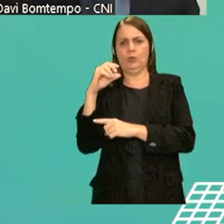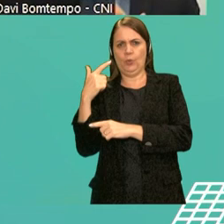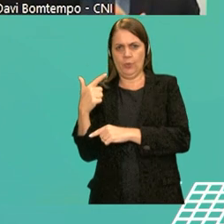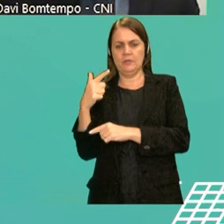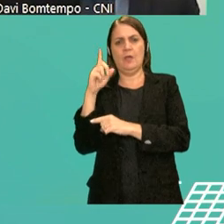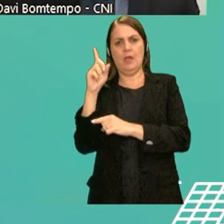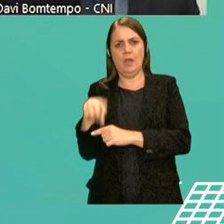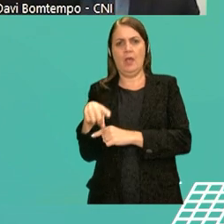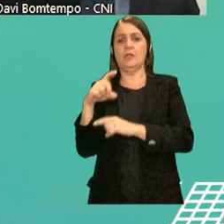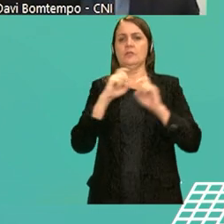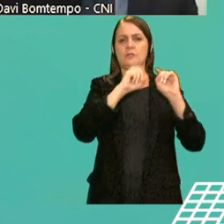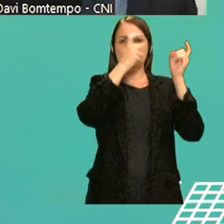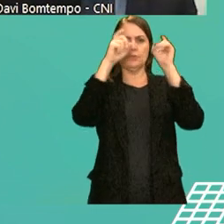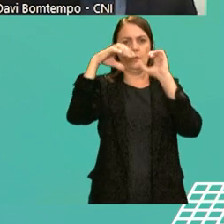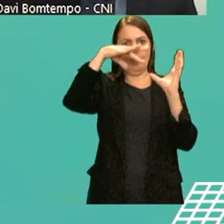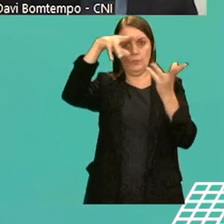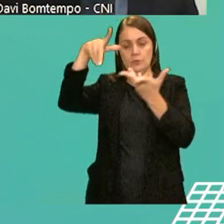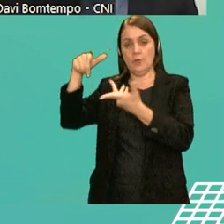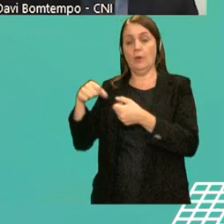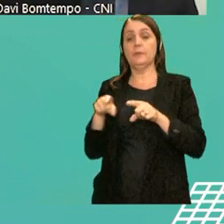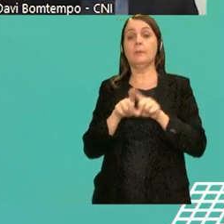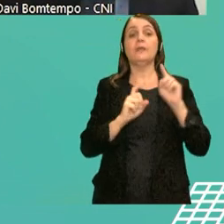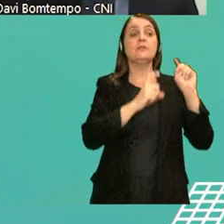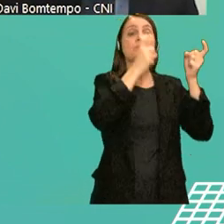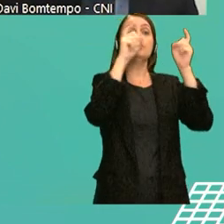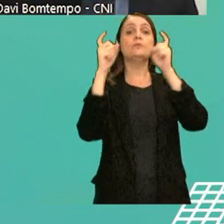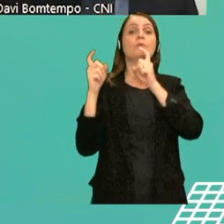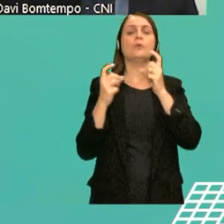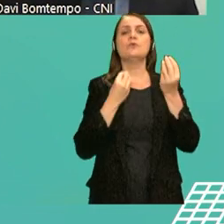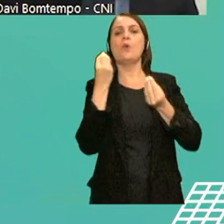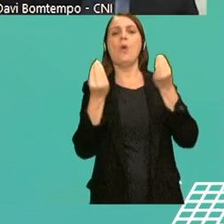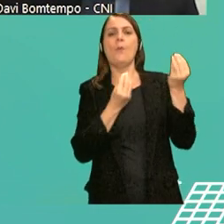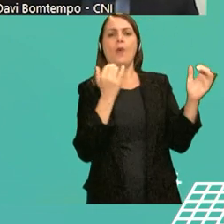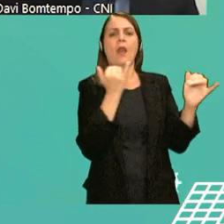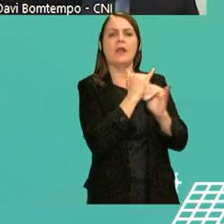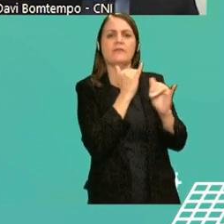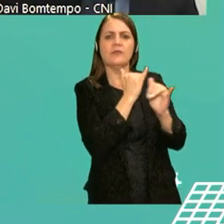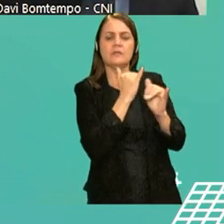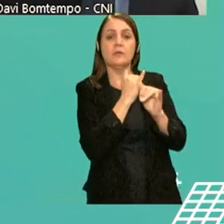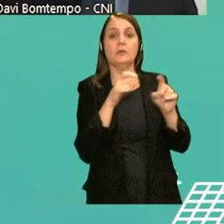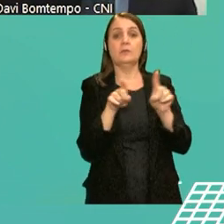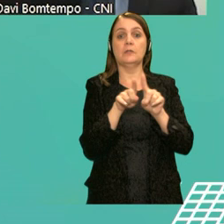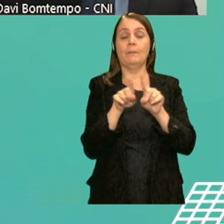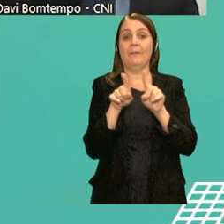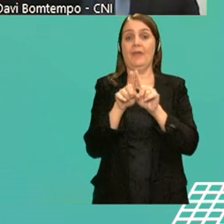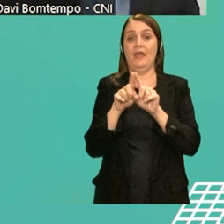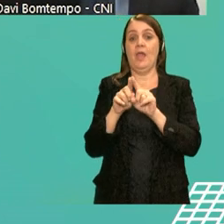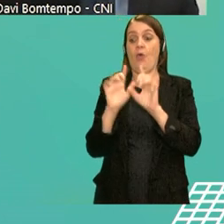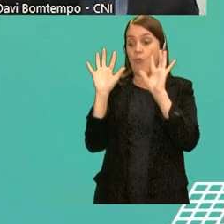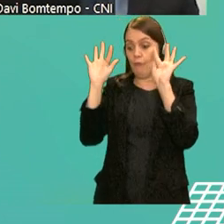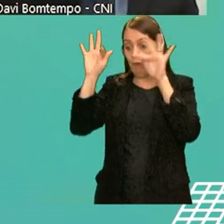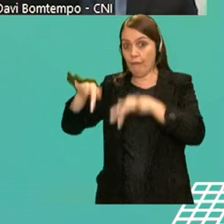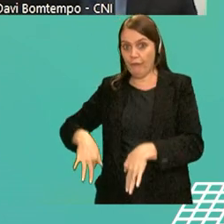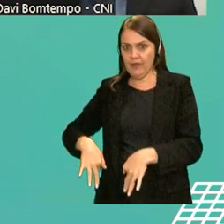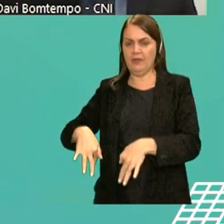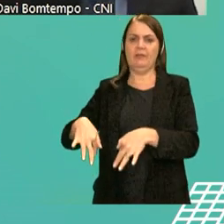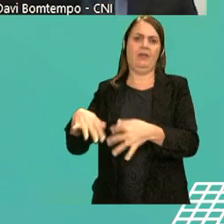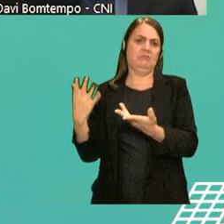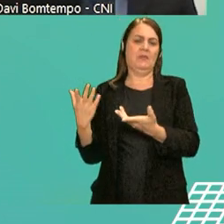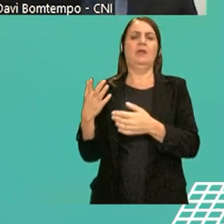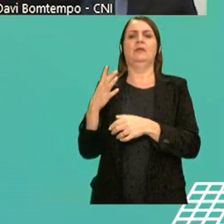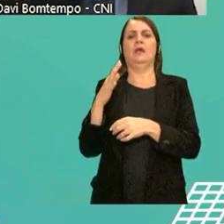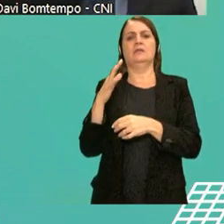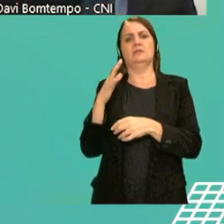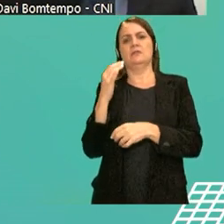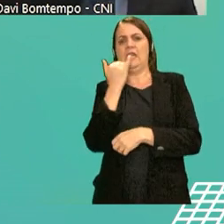Discussões como eletrificação e também o fim dos subsídios de fontes fósseis, né? E a entrada também bastante